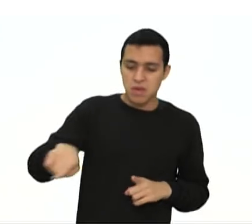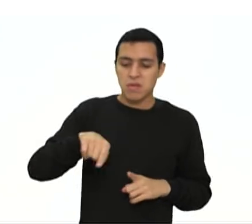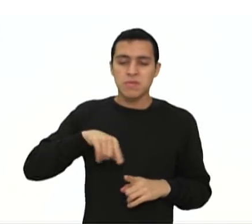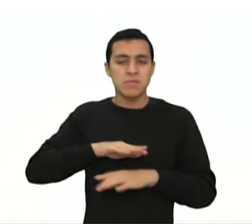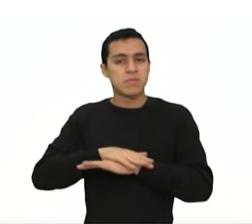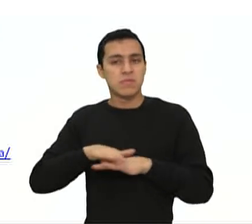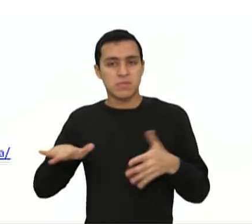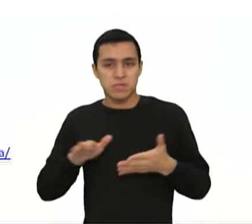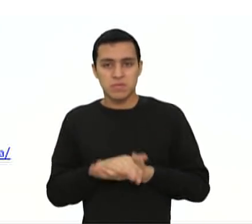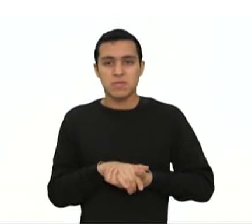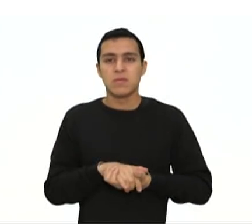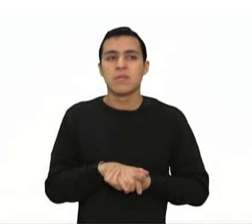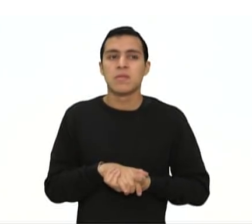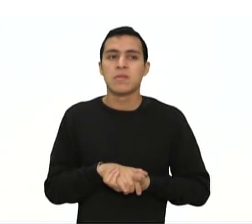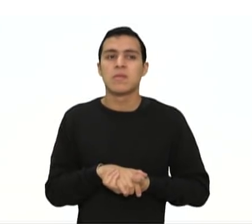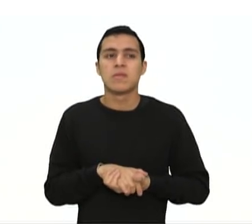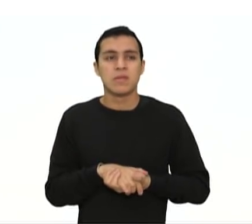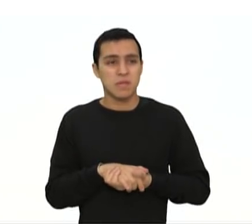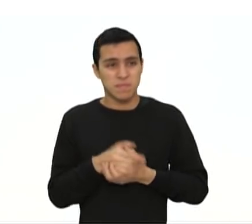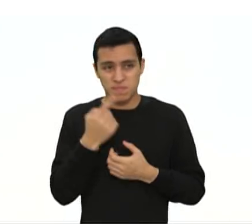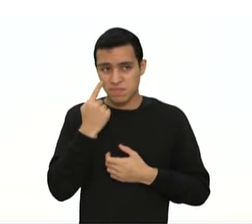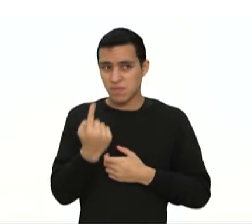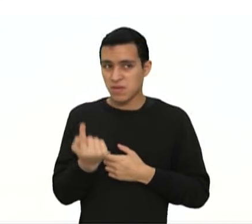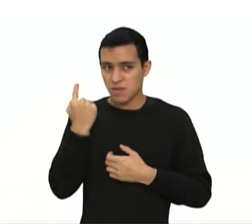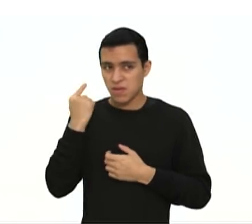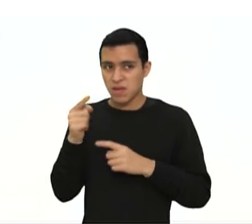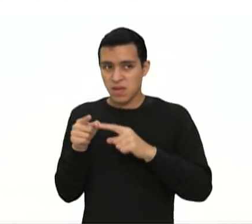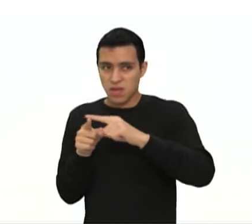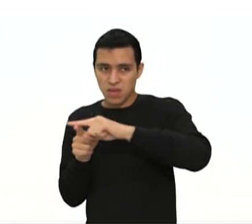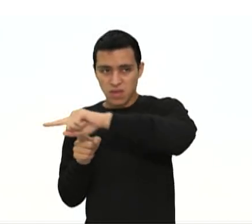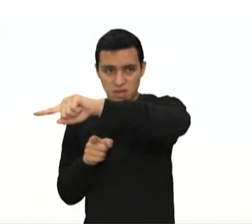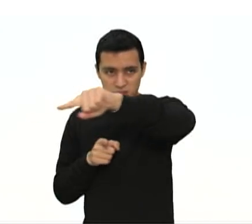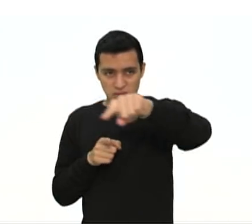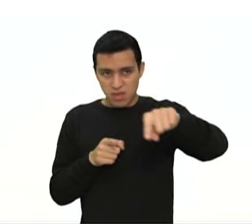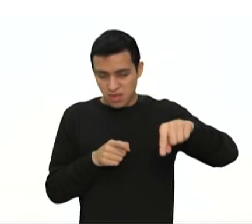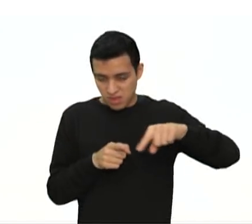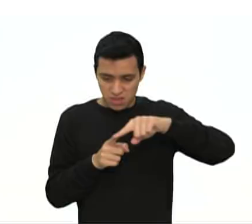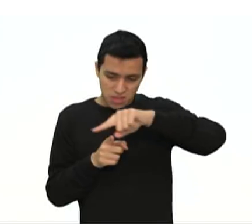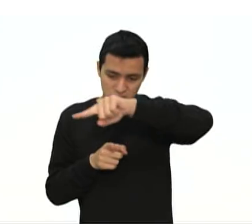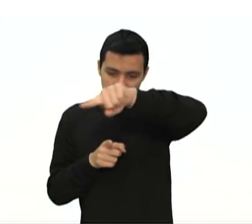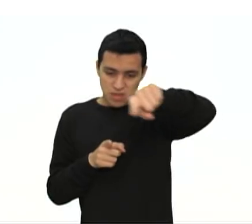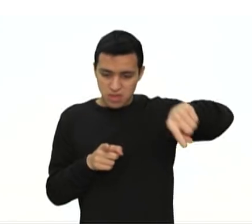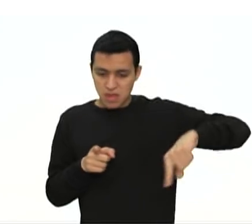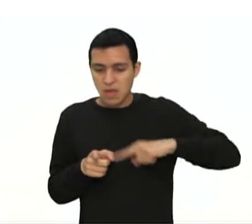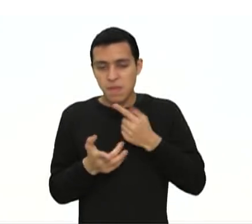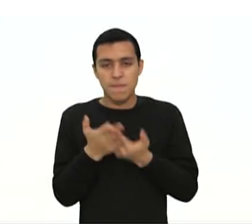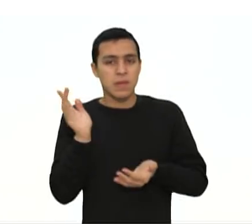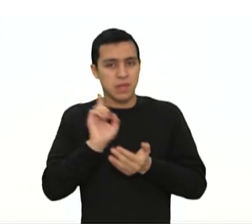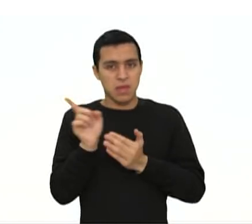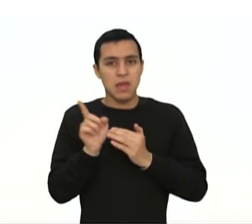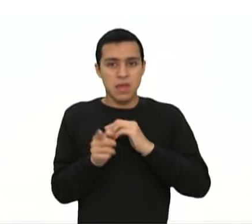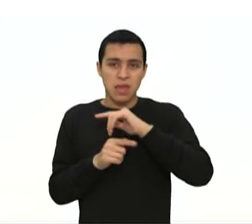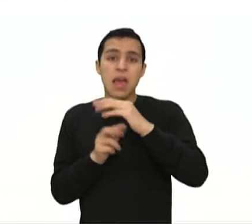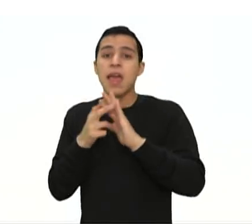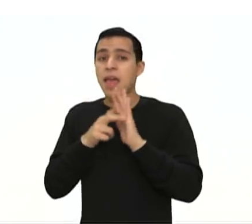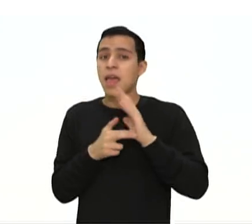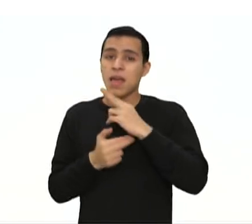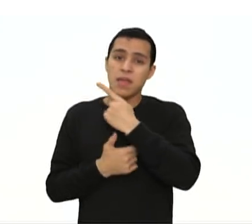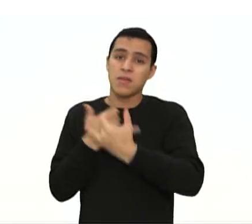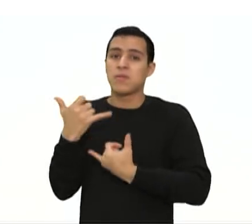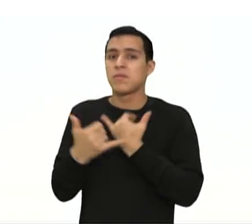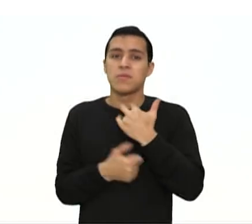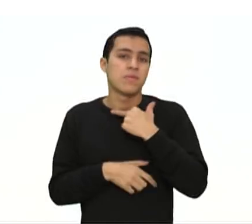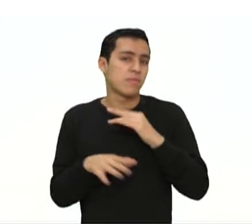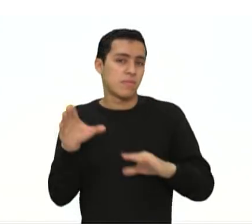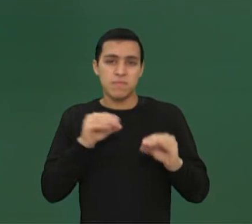ali. Pode ver que as flechinhas, ó, eles já estão no sentido anti-horário para a gente não se perder, tá? Isso é uma regra do jogo, a gente não